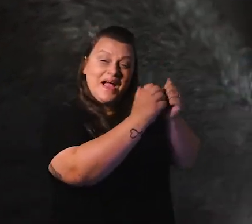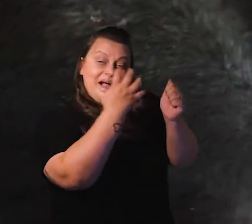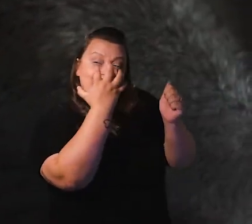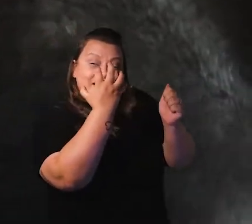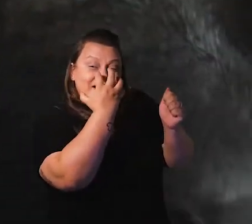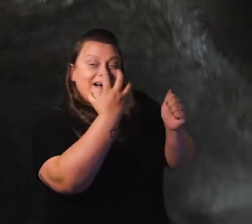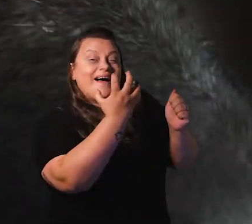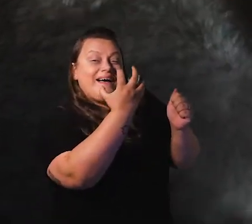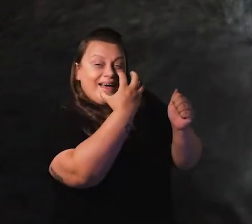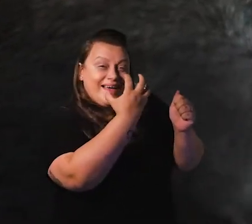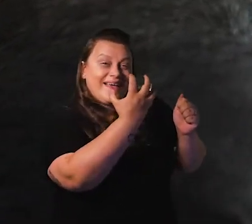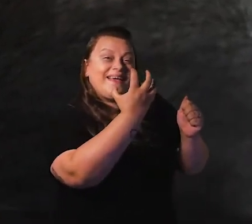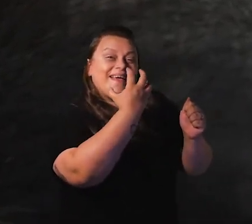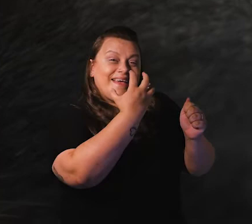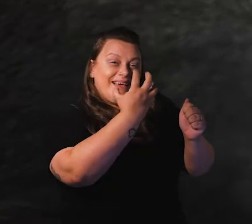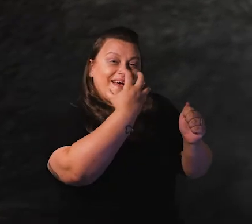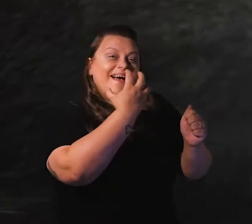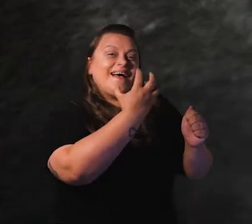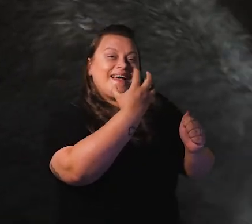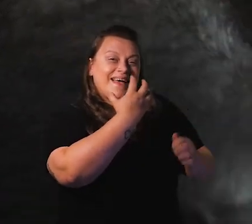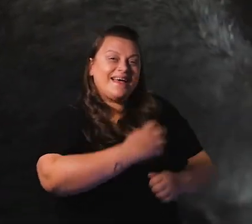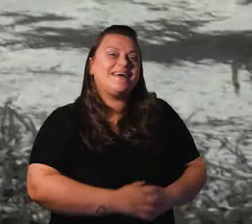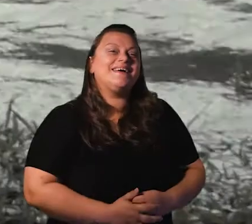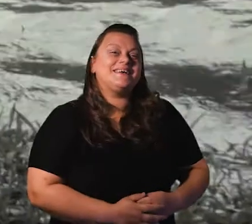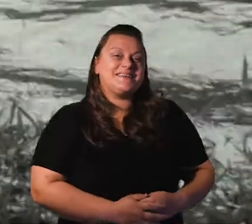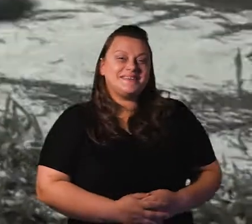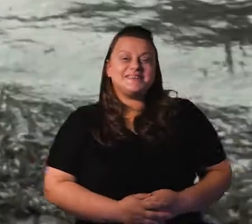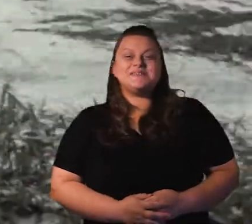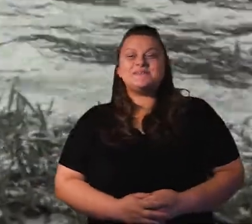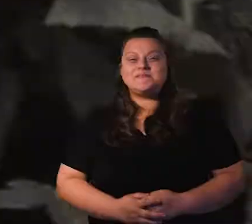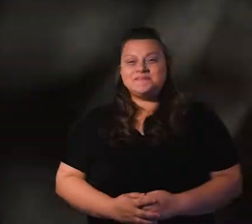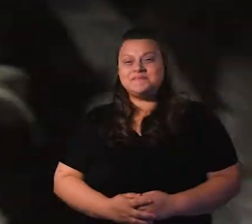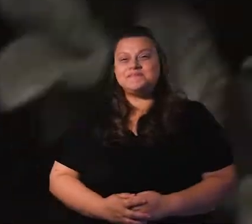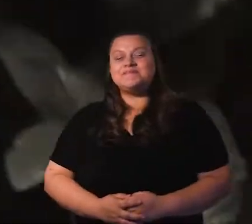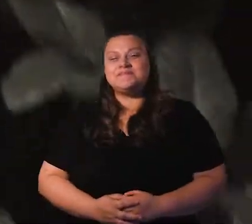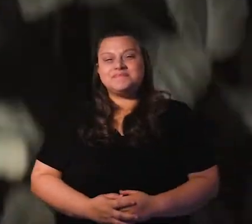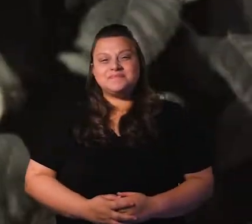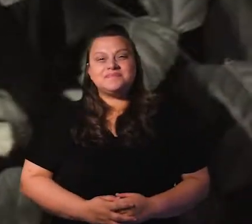acompanhada